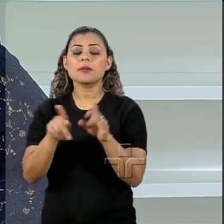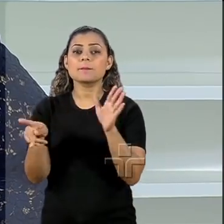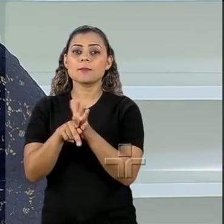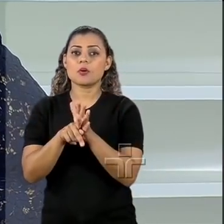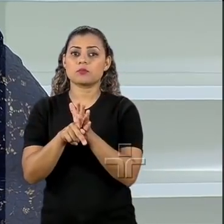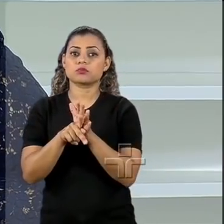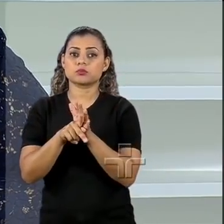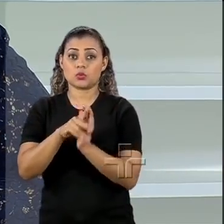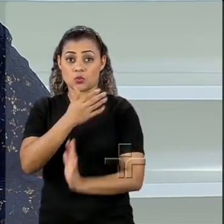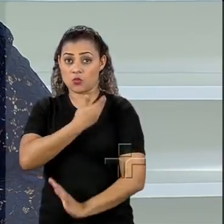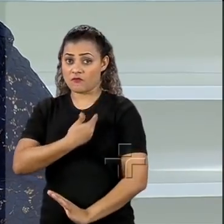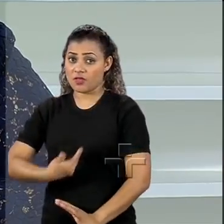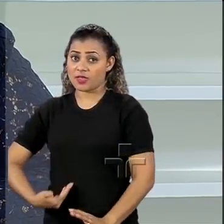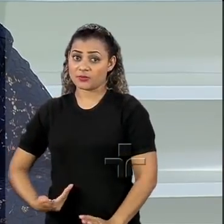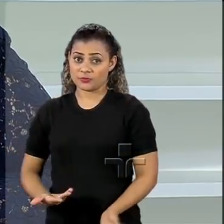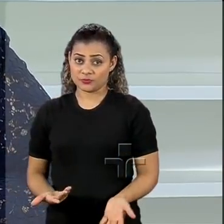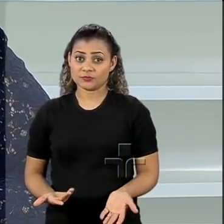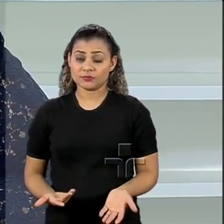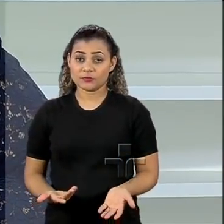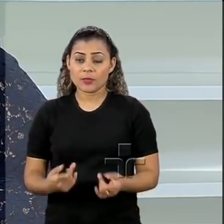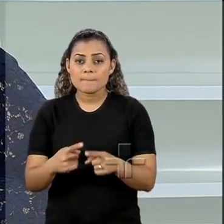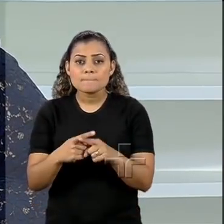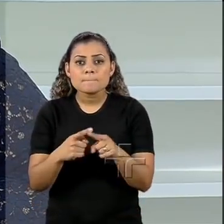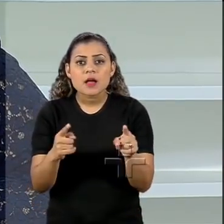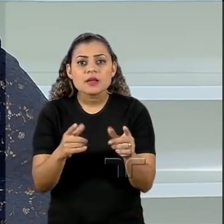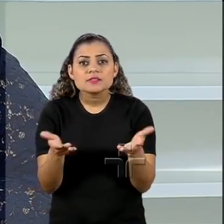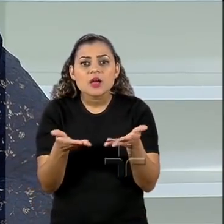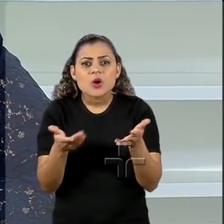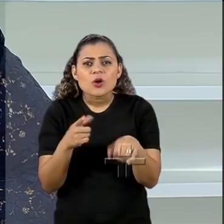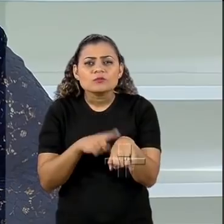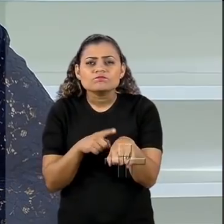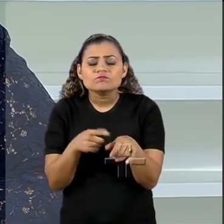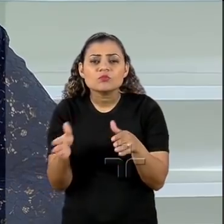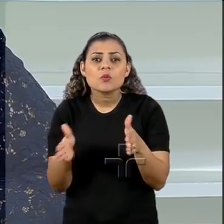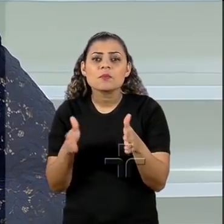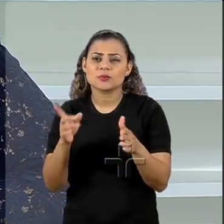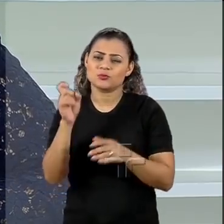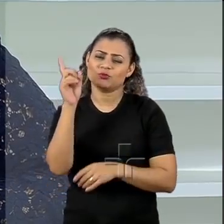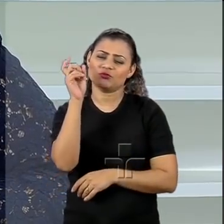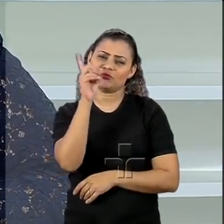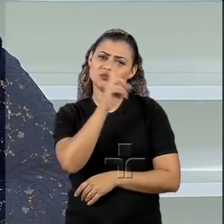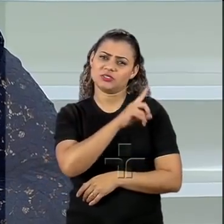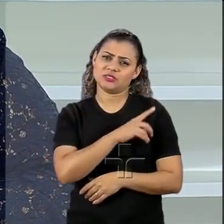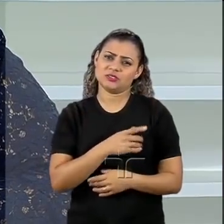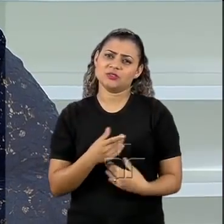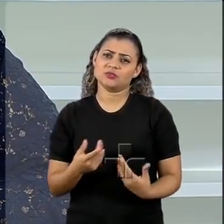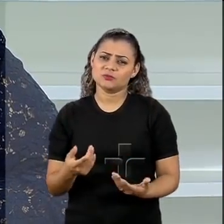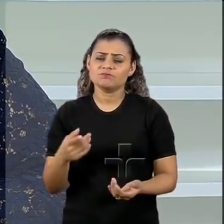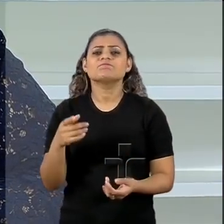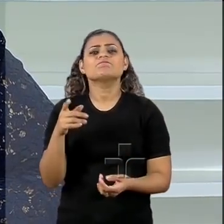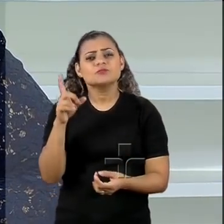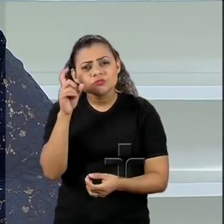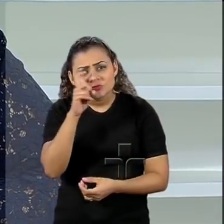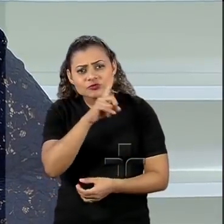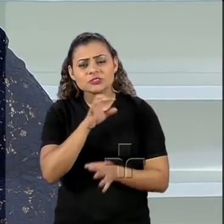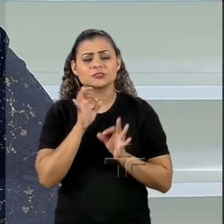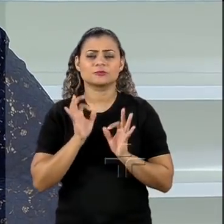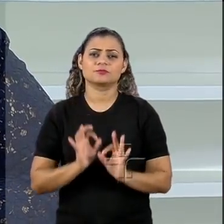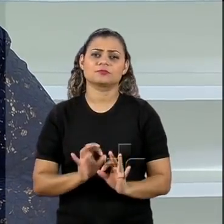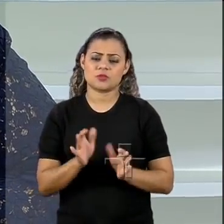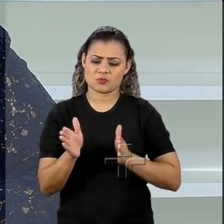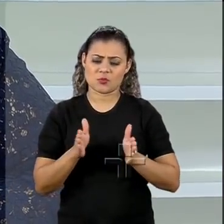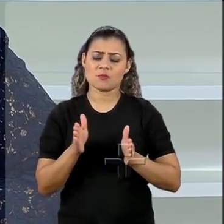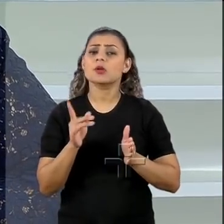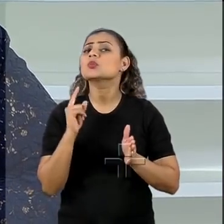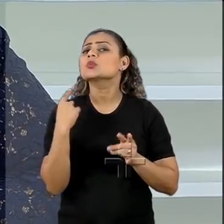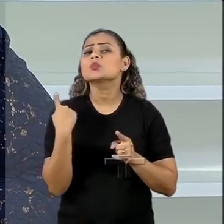Então, hoje nós estamos vivendo um momento muito difícil, muito difícil mesmo, porque